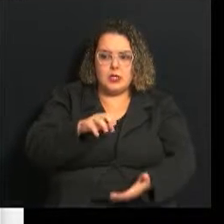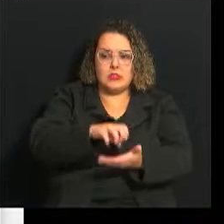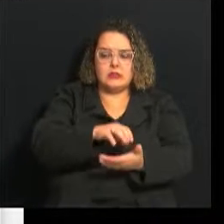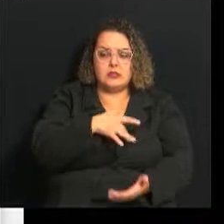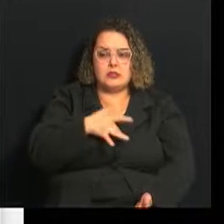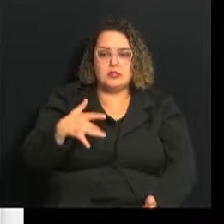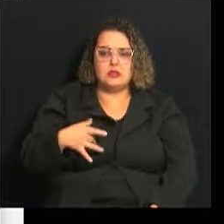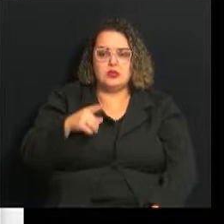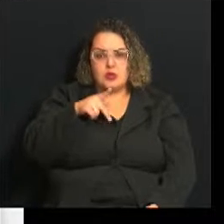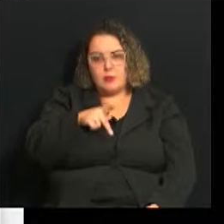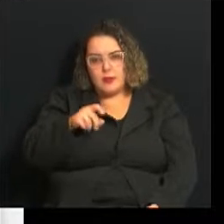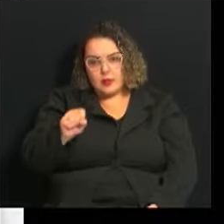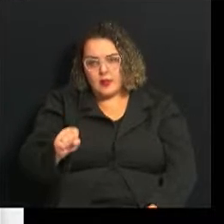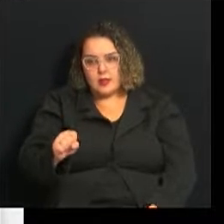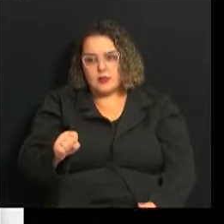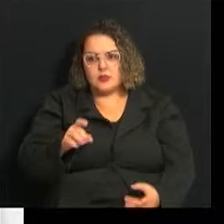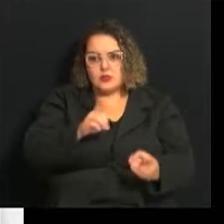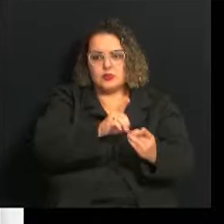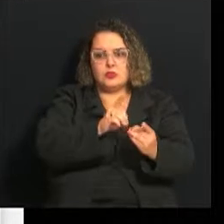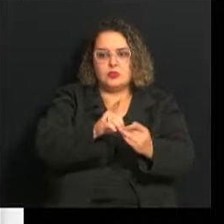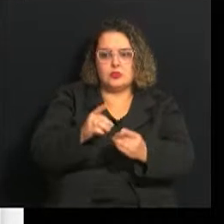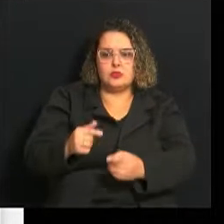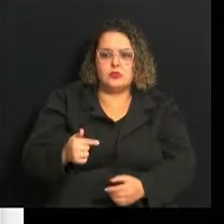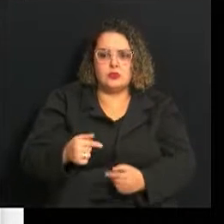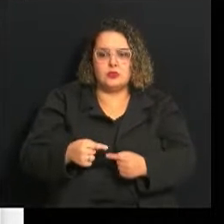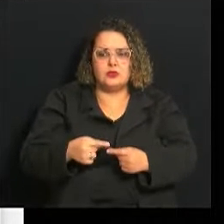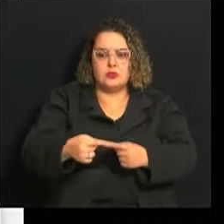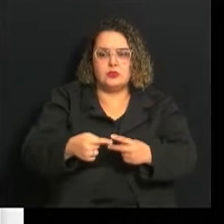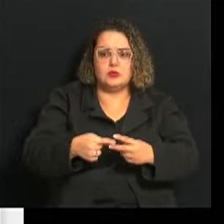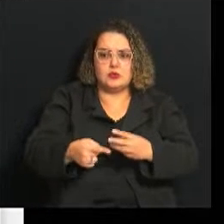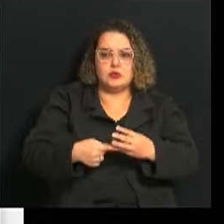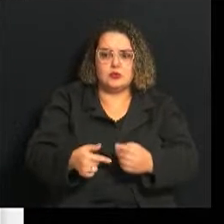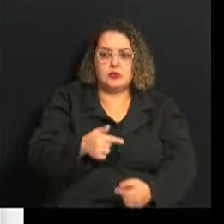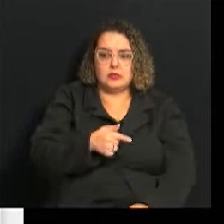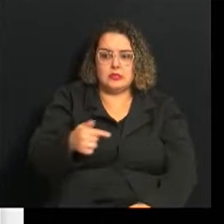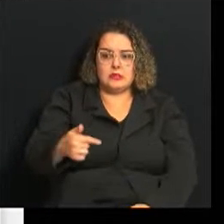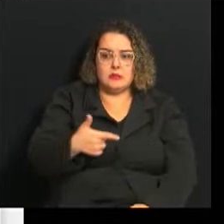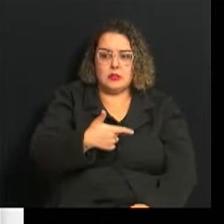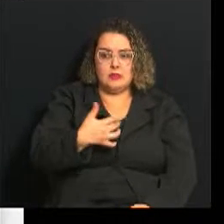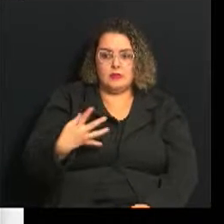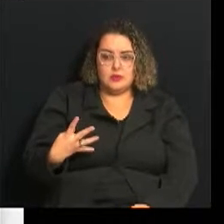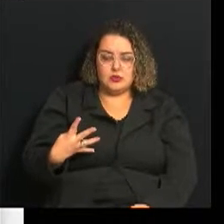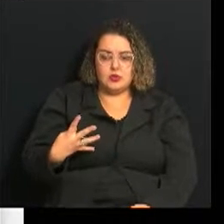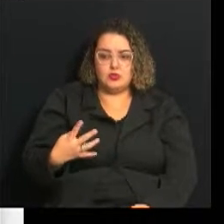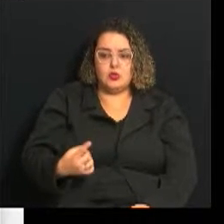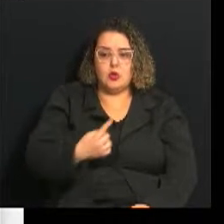Pronto-Socorros. Foram atendidas na semana que eles chamam de semana 24,